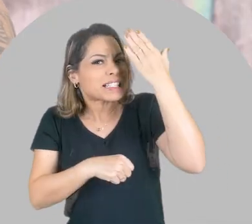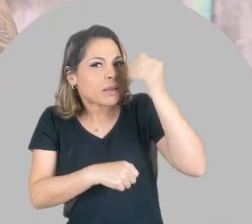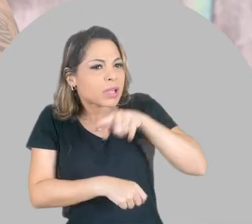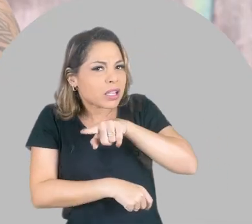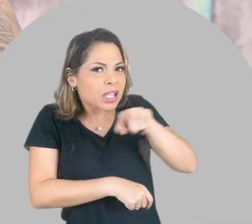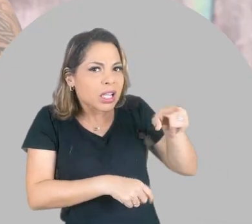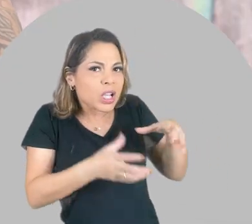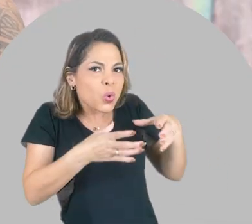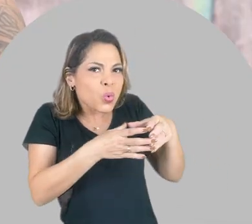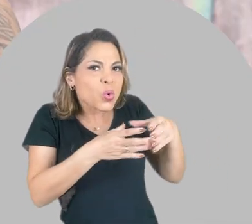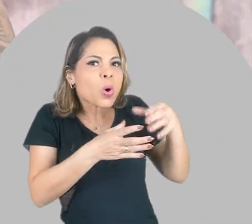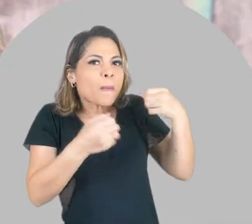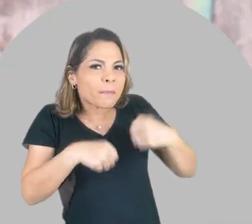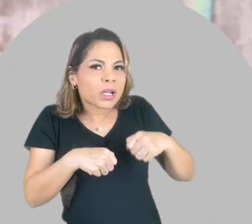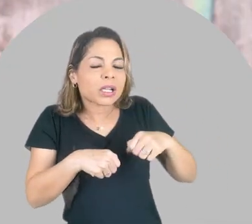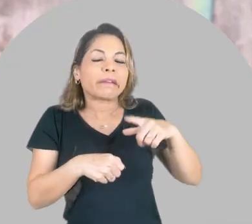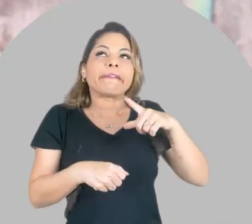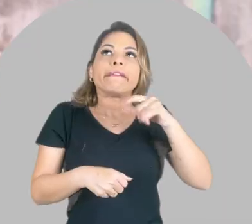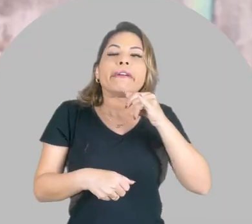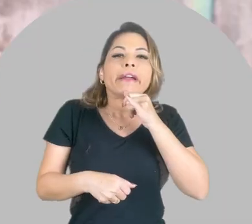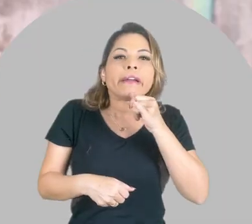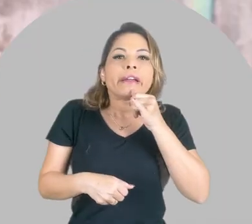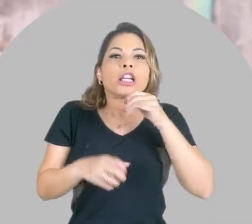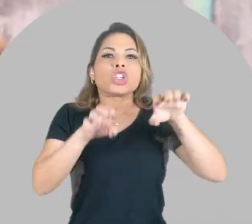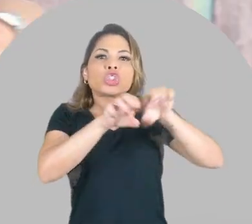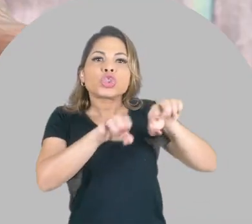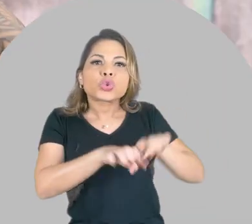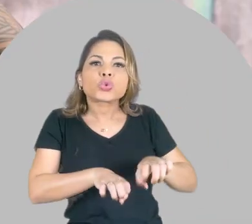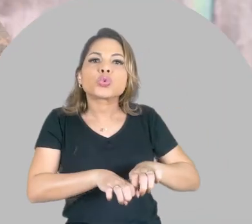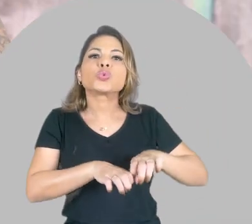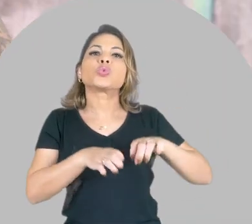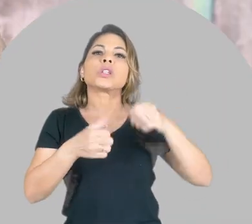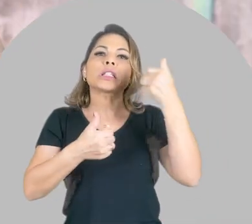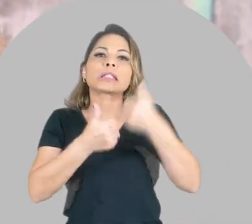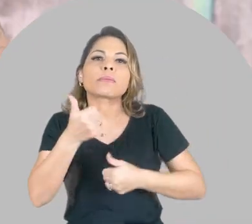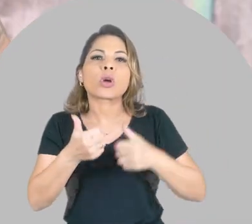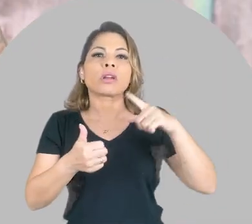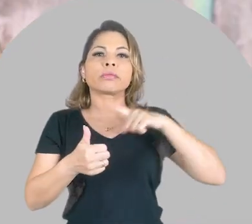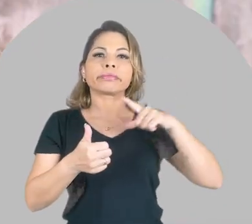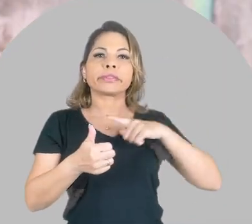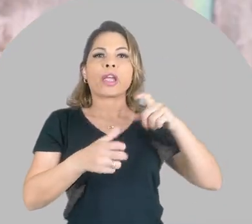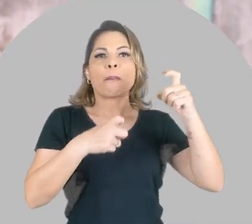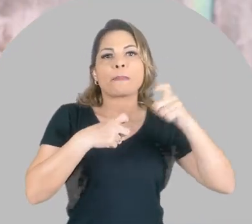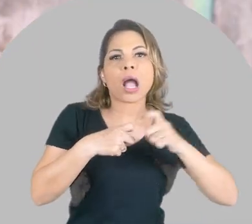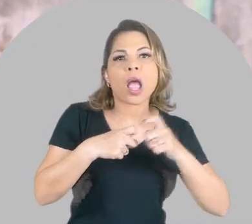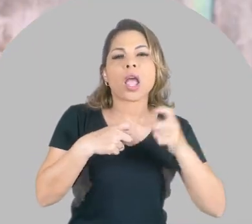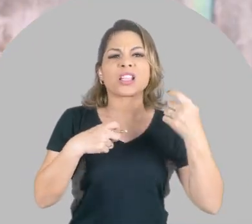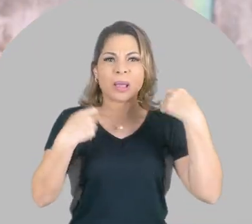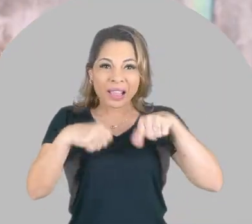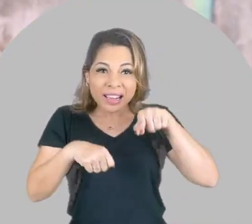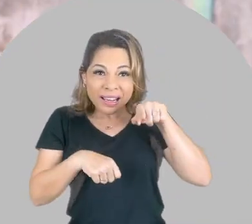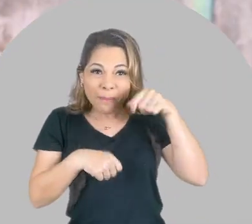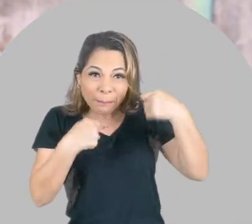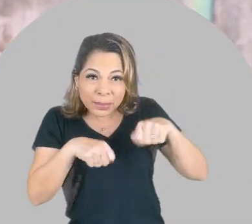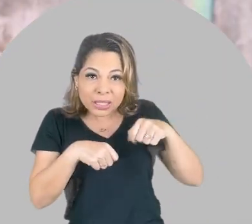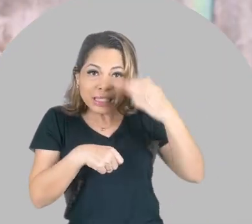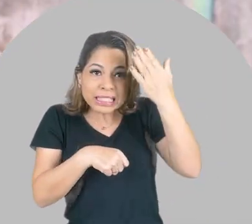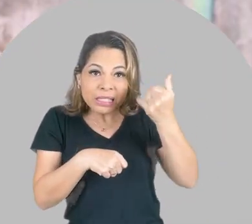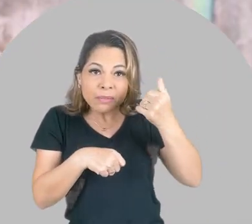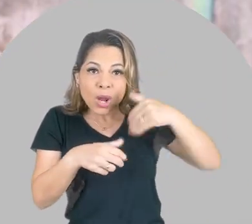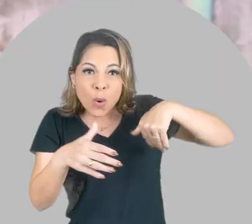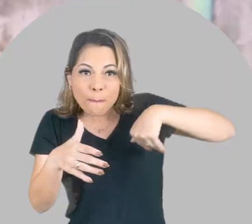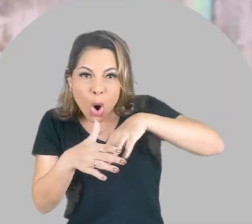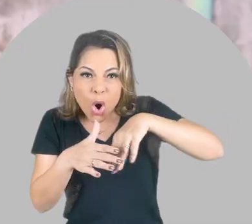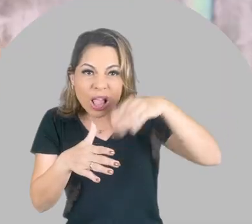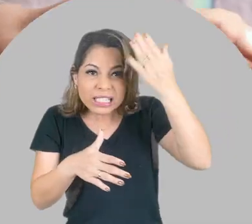saber jogar bola? Mas ele tá lá. Aí vamos para a estrutura do futebol. Tem o departamento médico. O médico precisa saber jogar